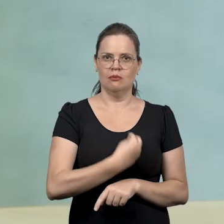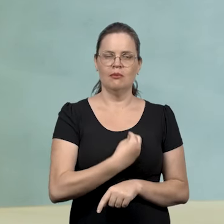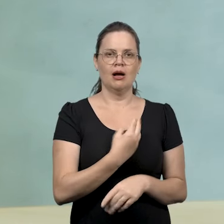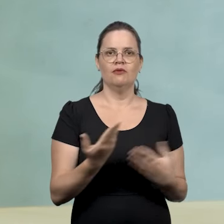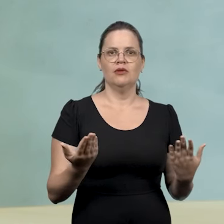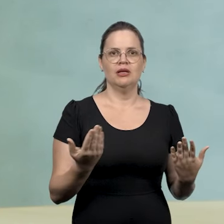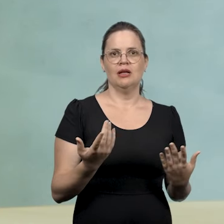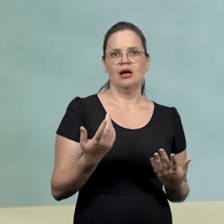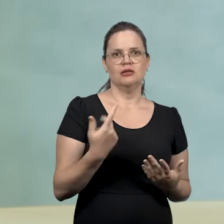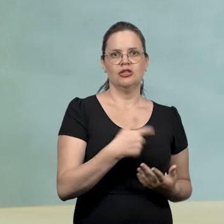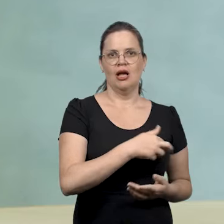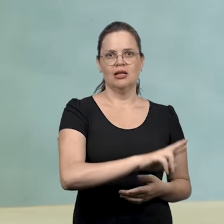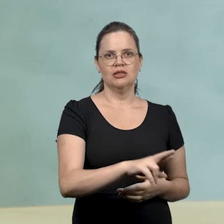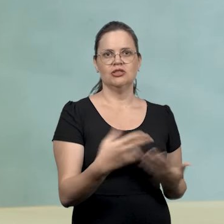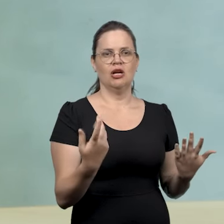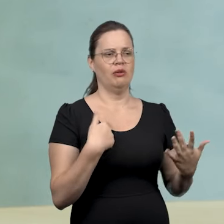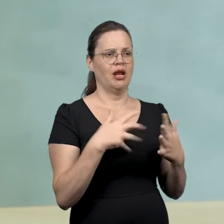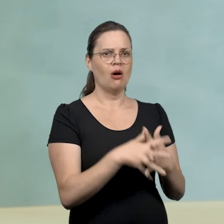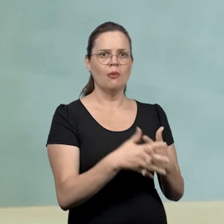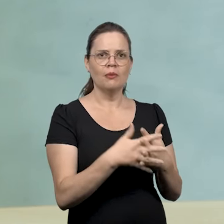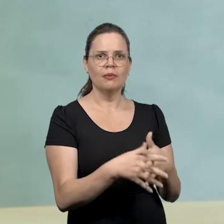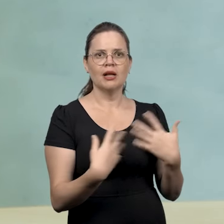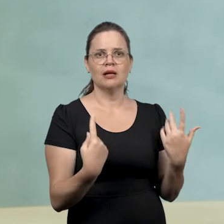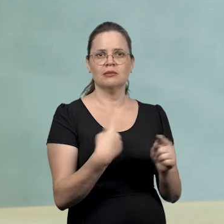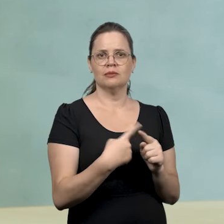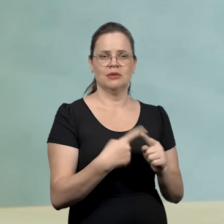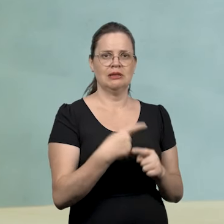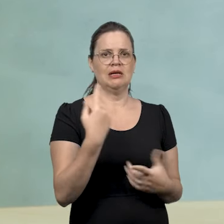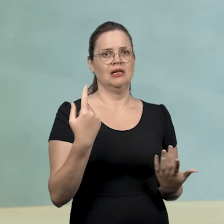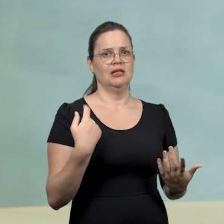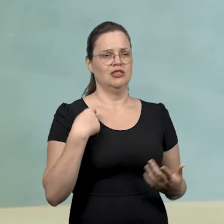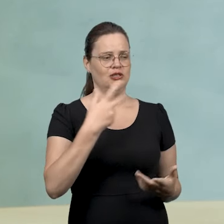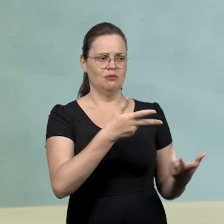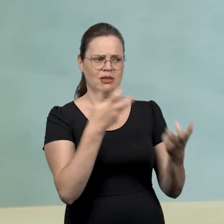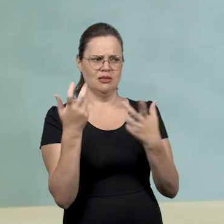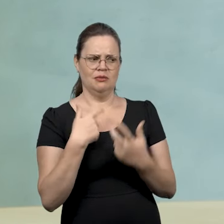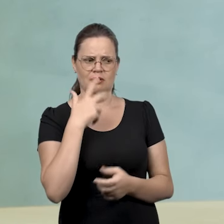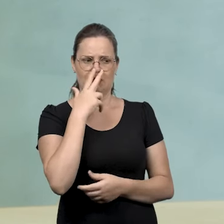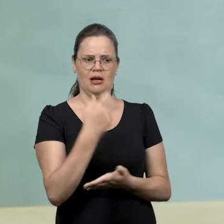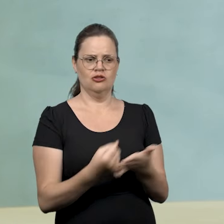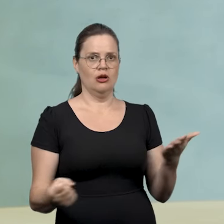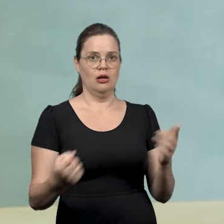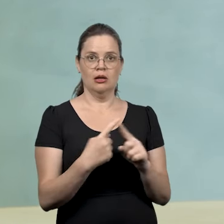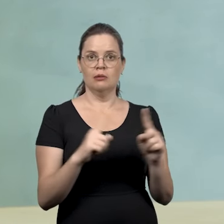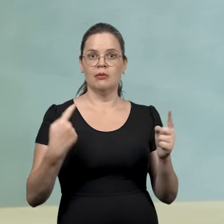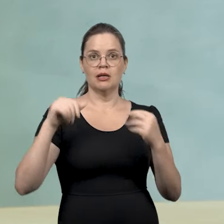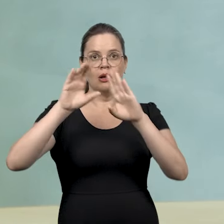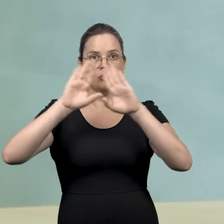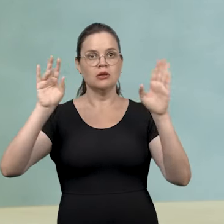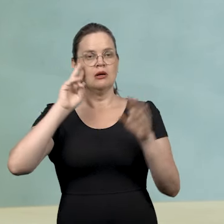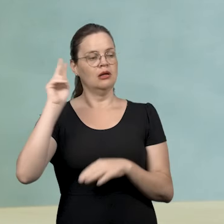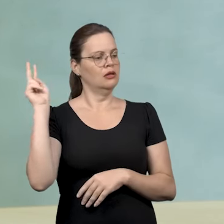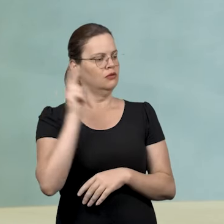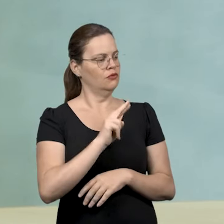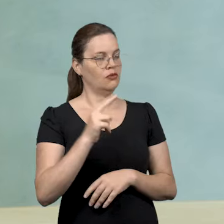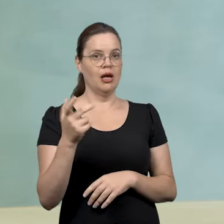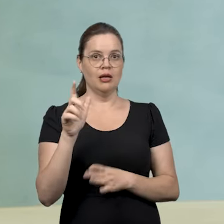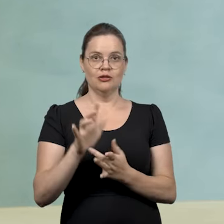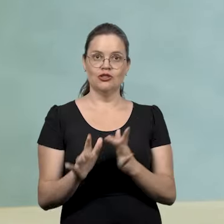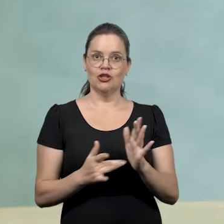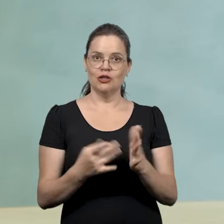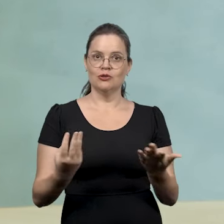que talvez seja algo complicado, algo que aos olhos humanos não tem solução, mas o reino, o ministério do Senhor Jesus,